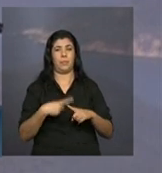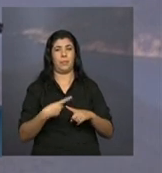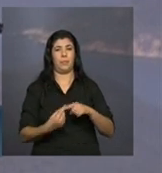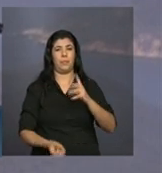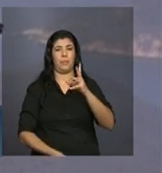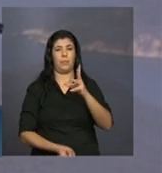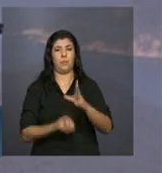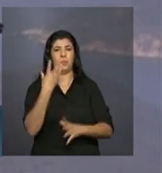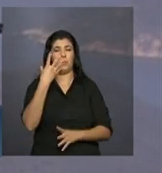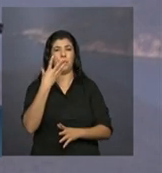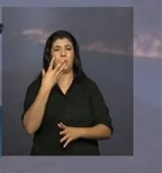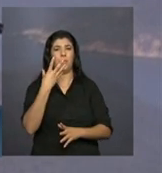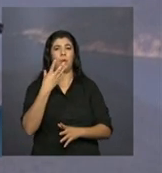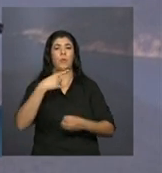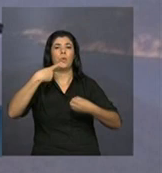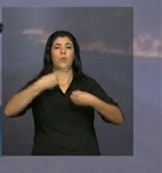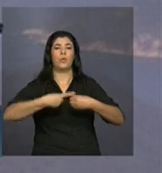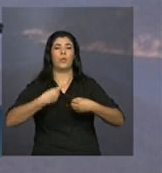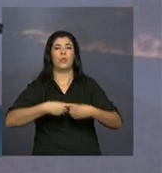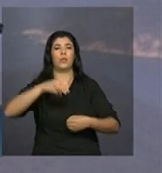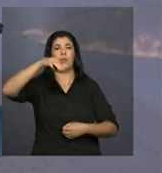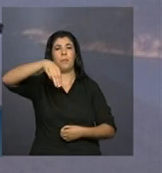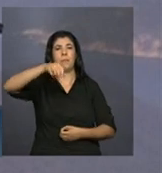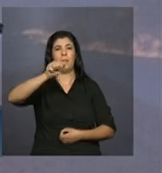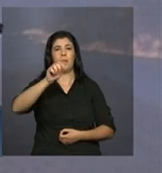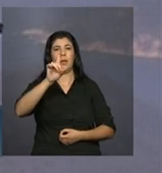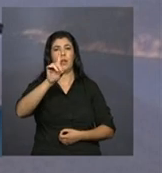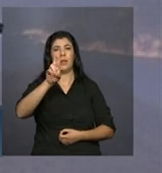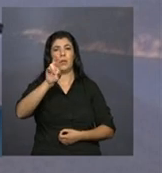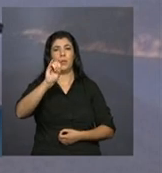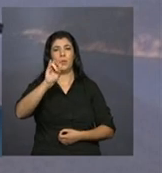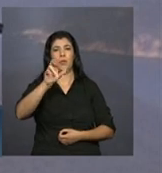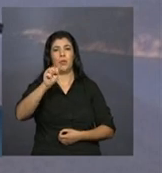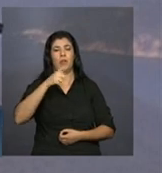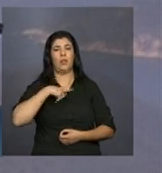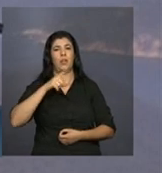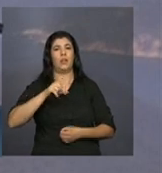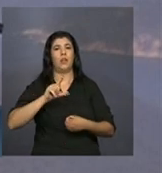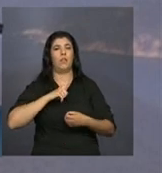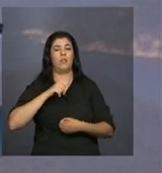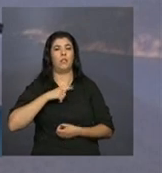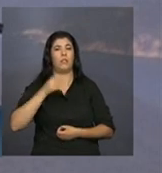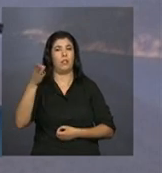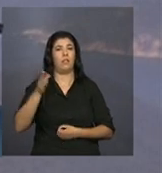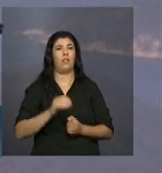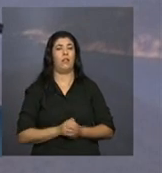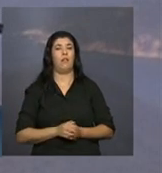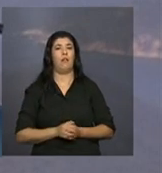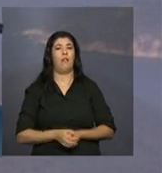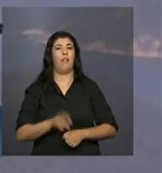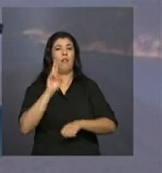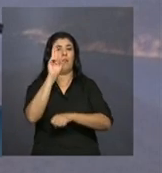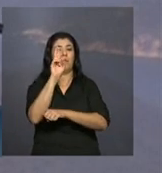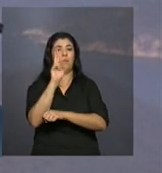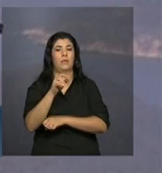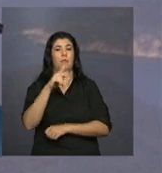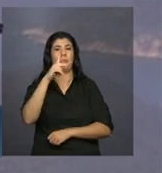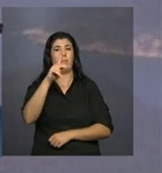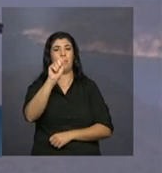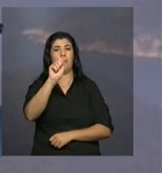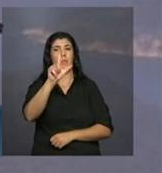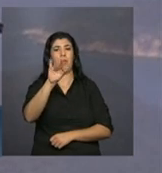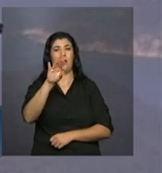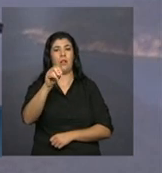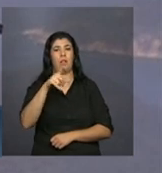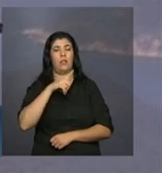inaugurado em Madureira o Palácio. Acho que é uma demonstração que o Rio tem vários corações